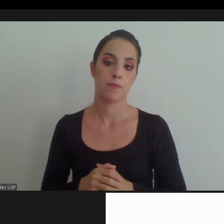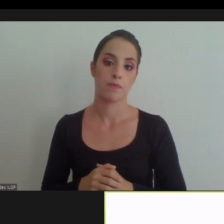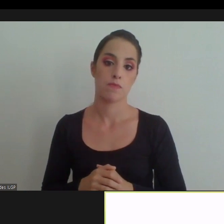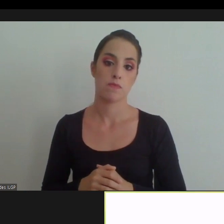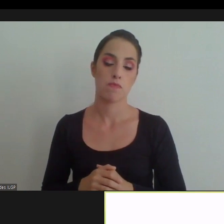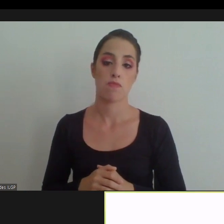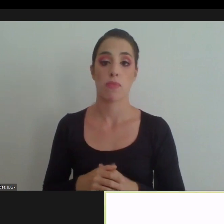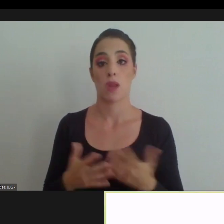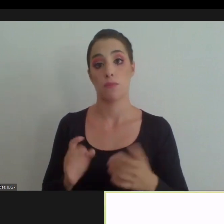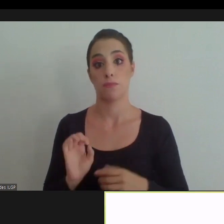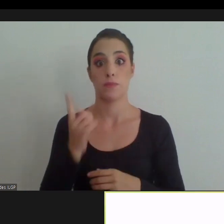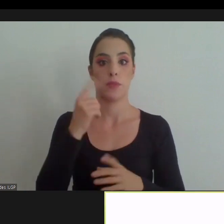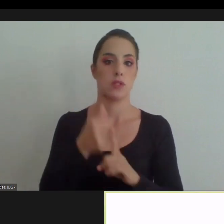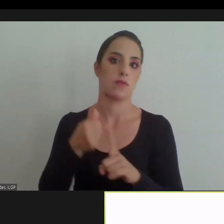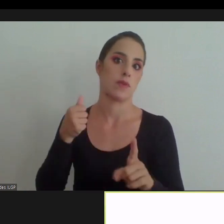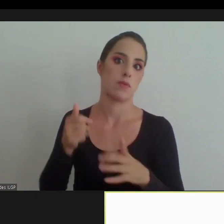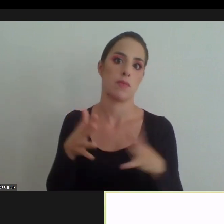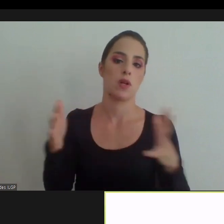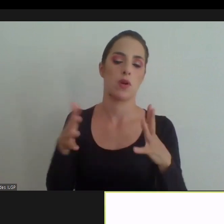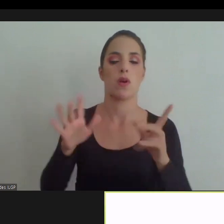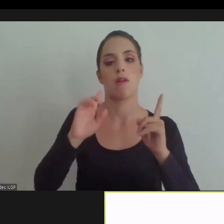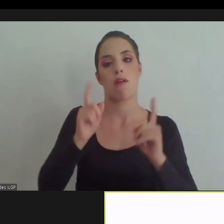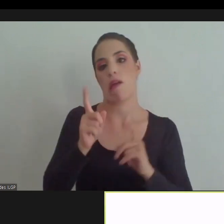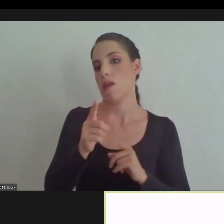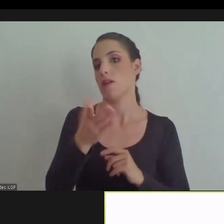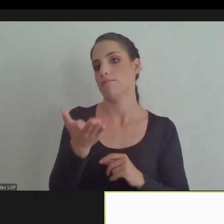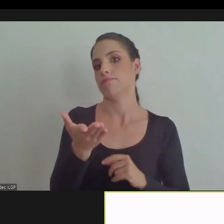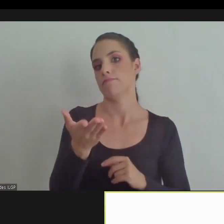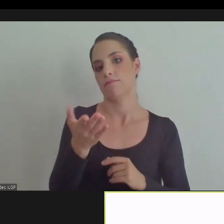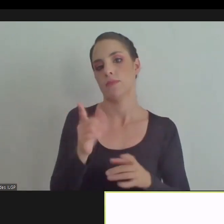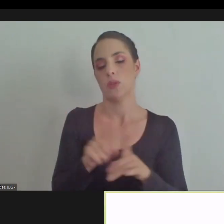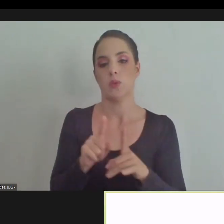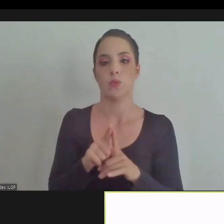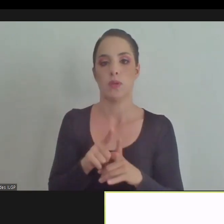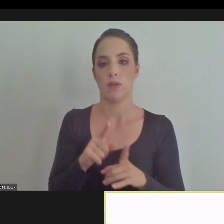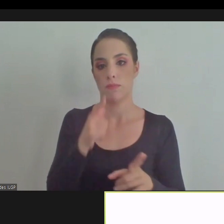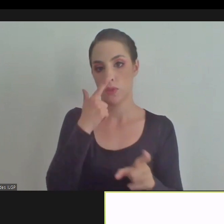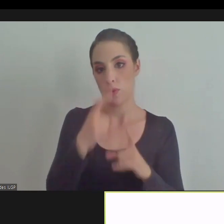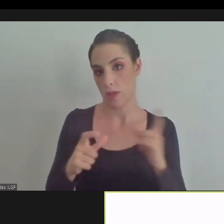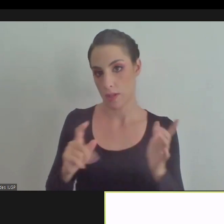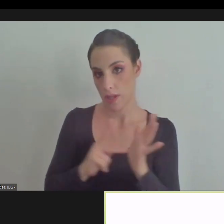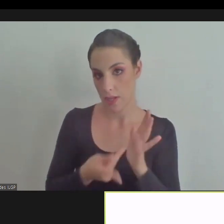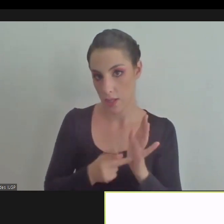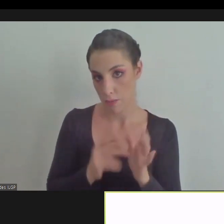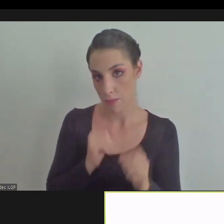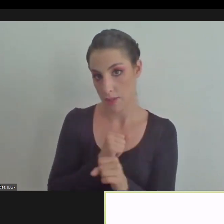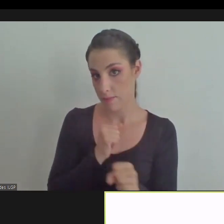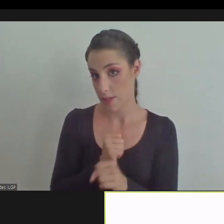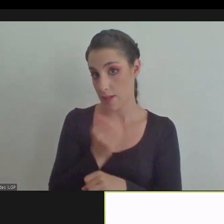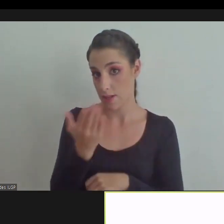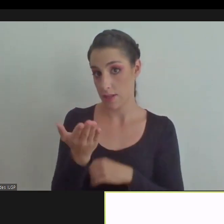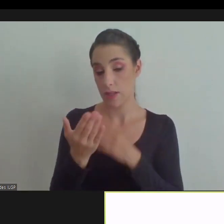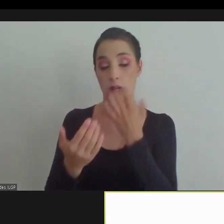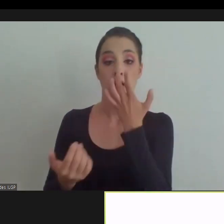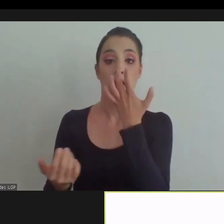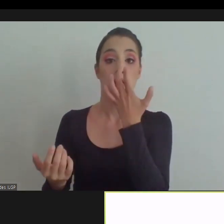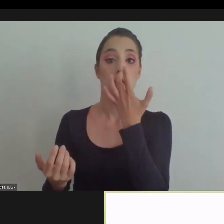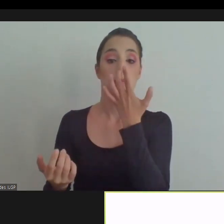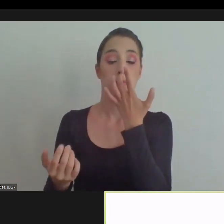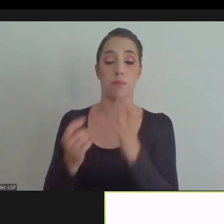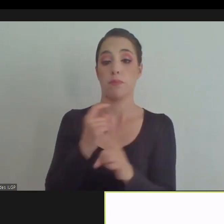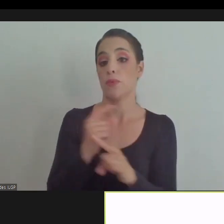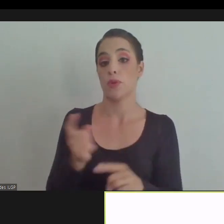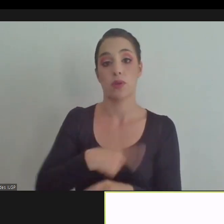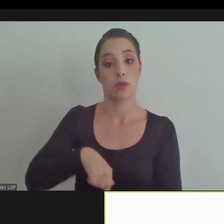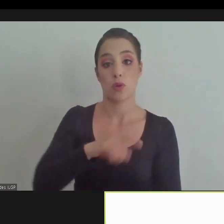O primeiro grande desafio era mesmo de pessoal técnico para trabalhar. Não tínhamos,